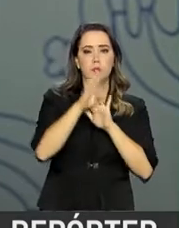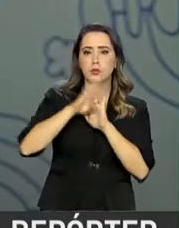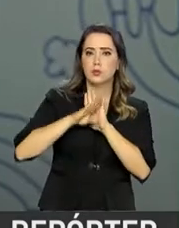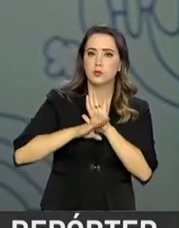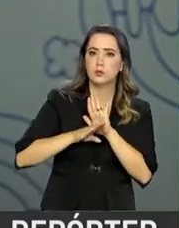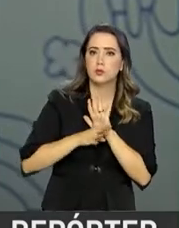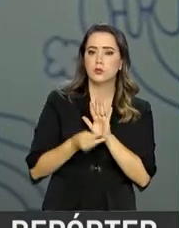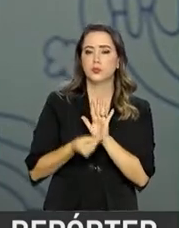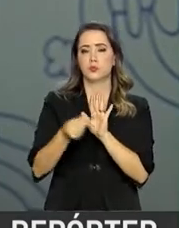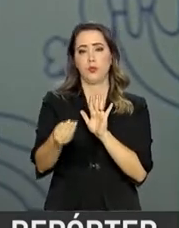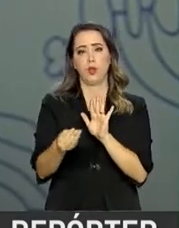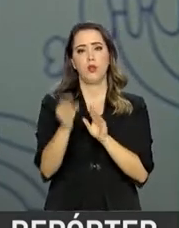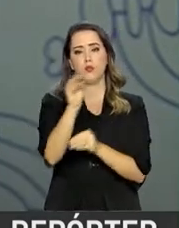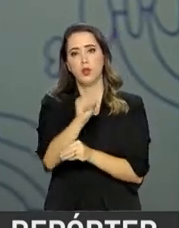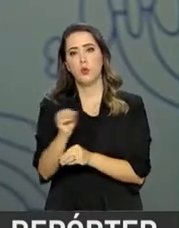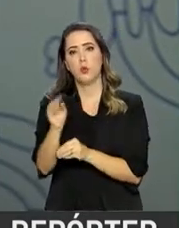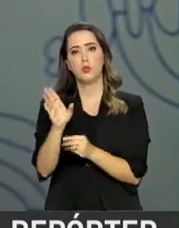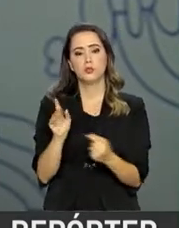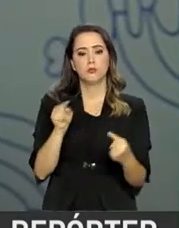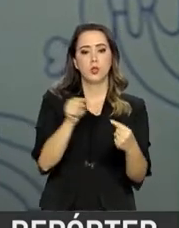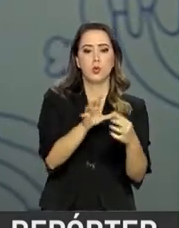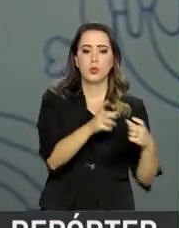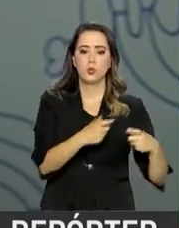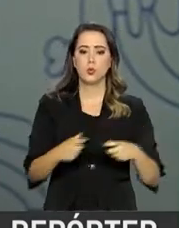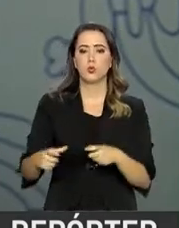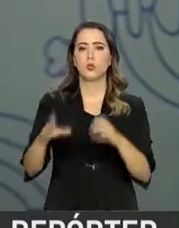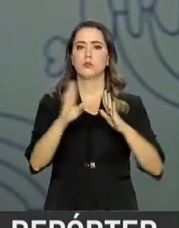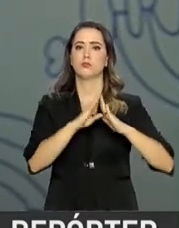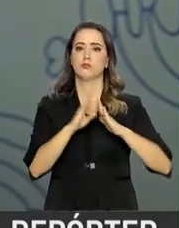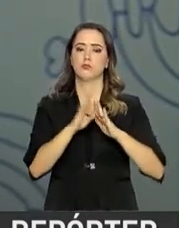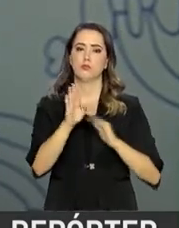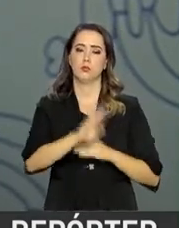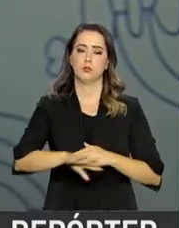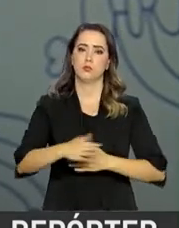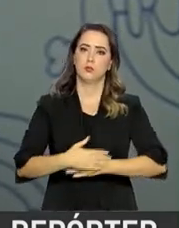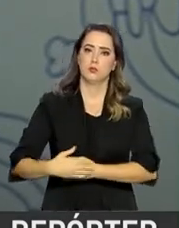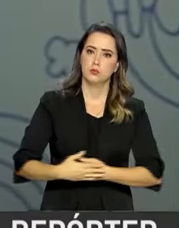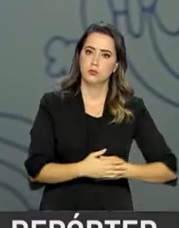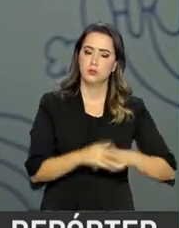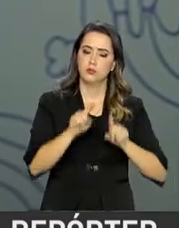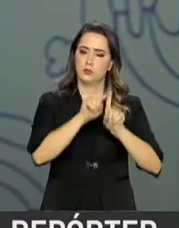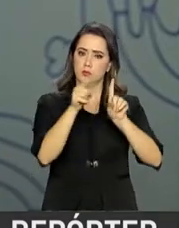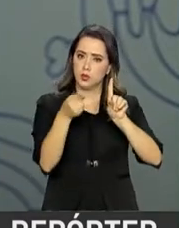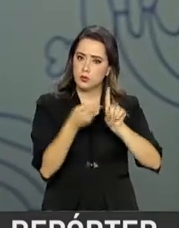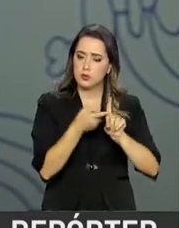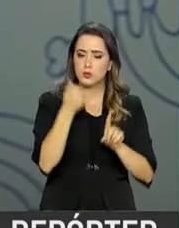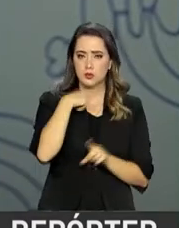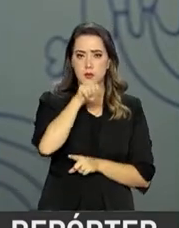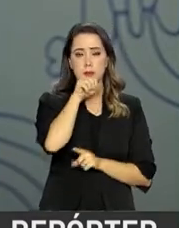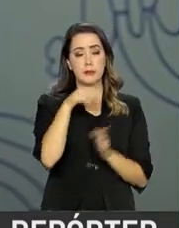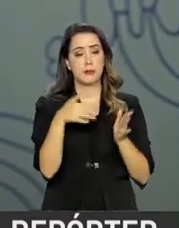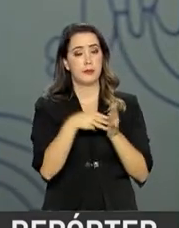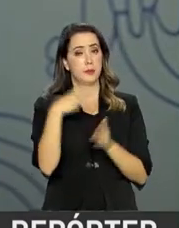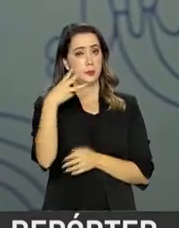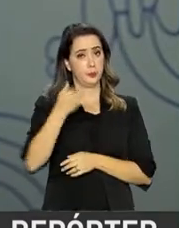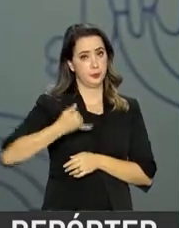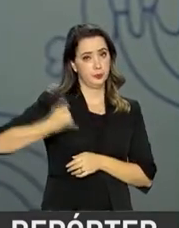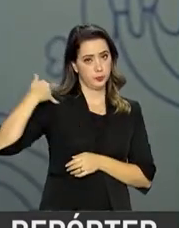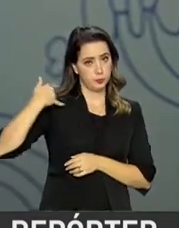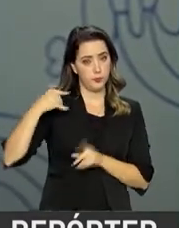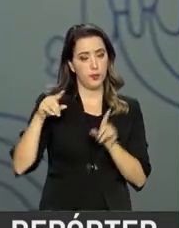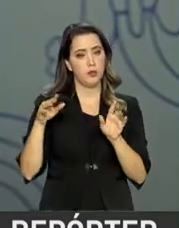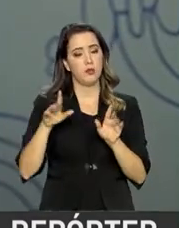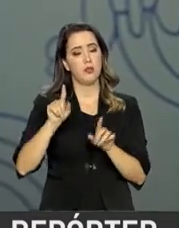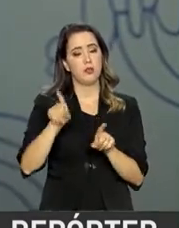é levar atendimento diretamente as casas das crianças desde a gestação da mãe até os três anos de idade e